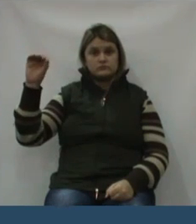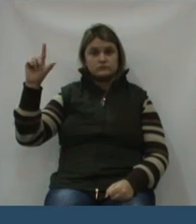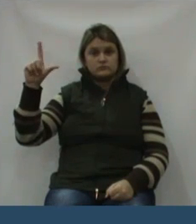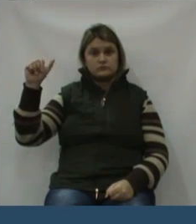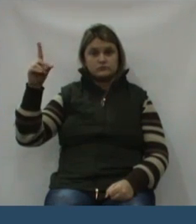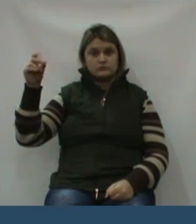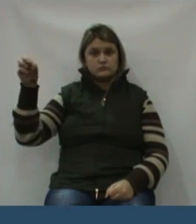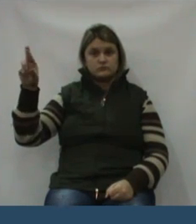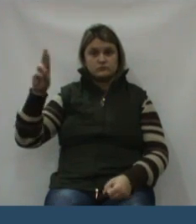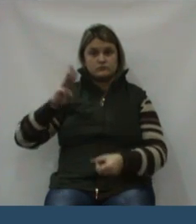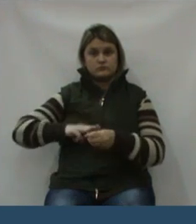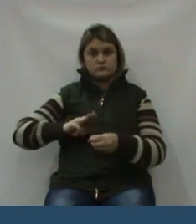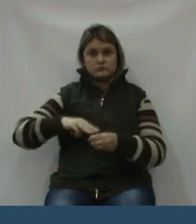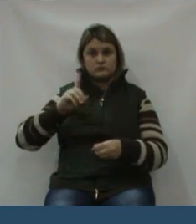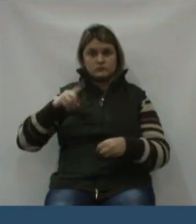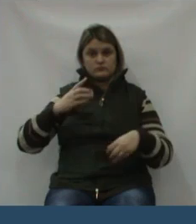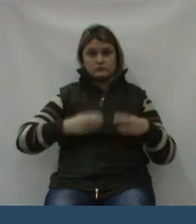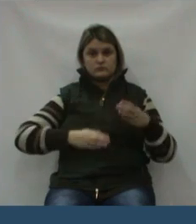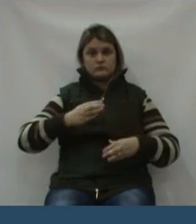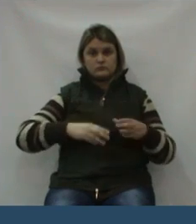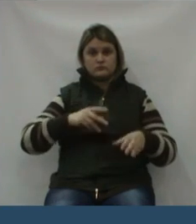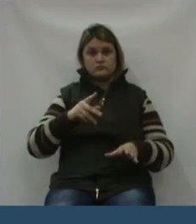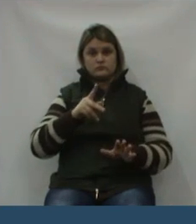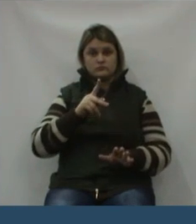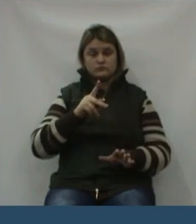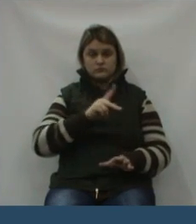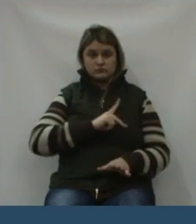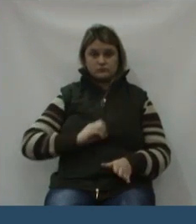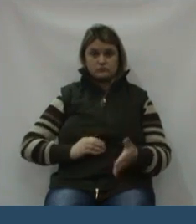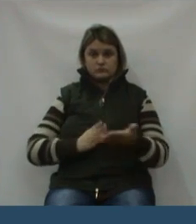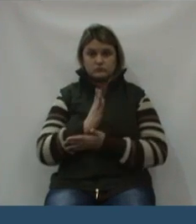cargo concursado, um cargo efetivo.